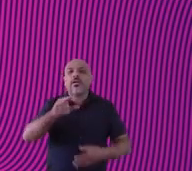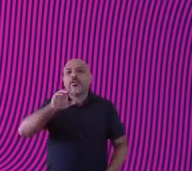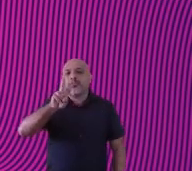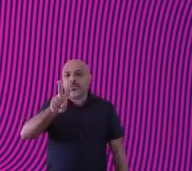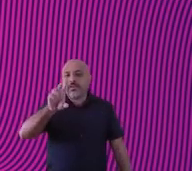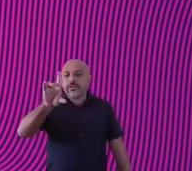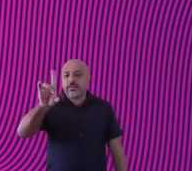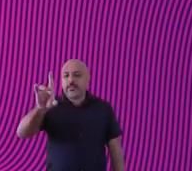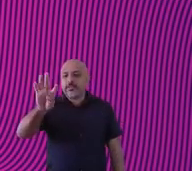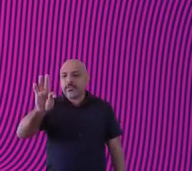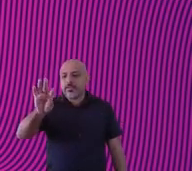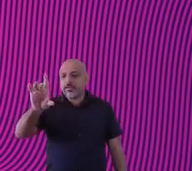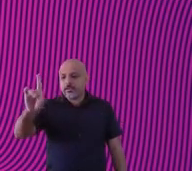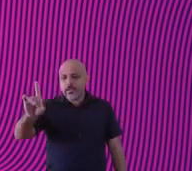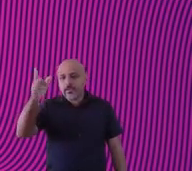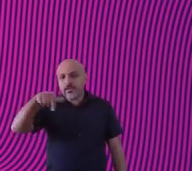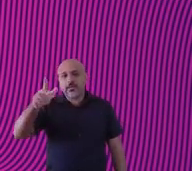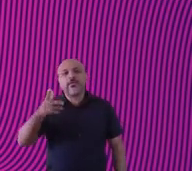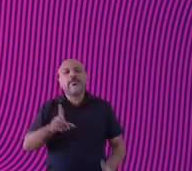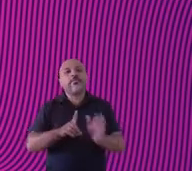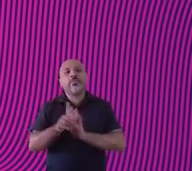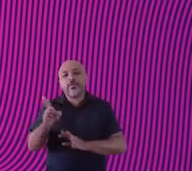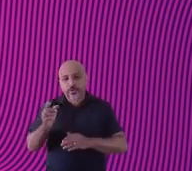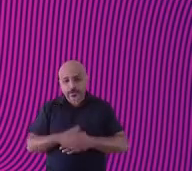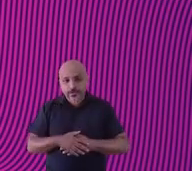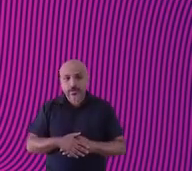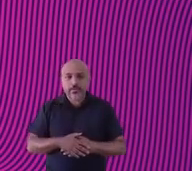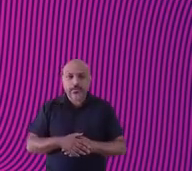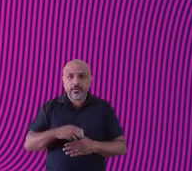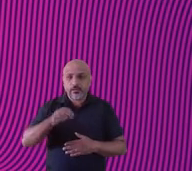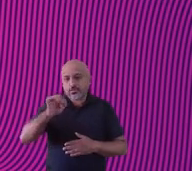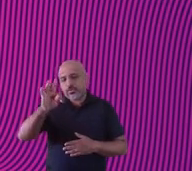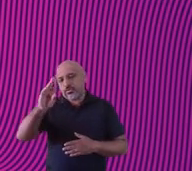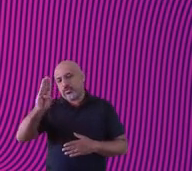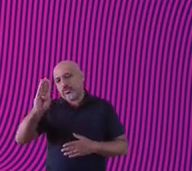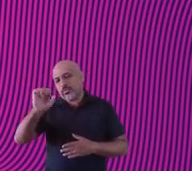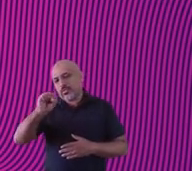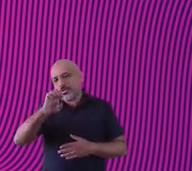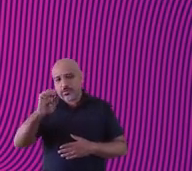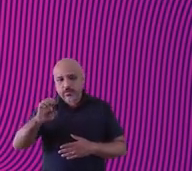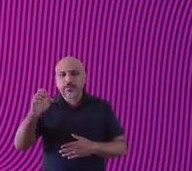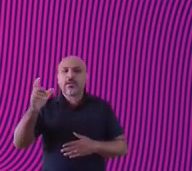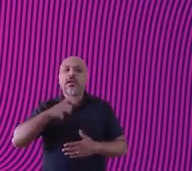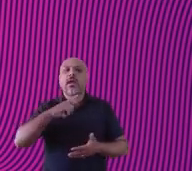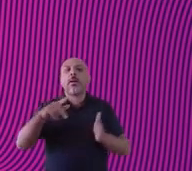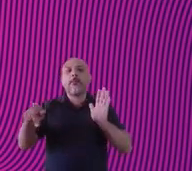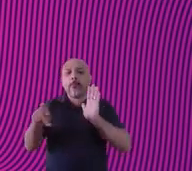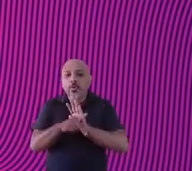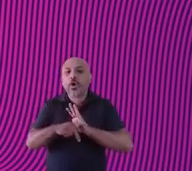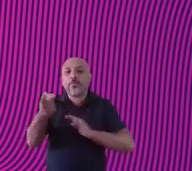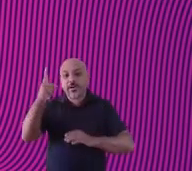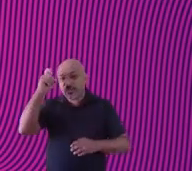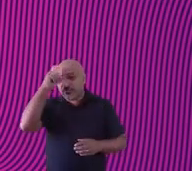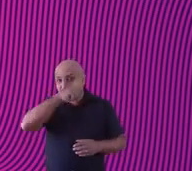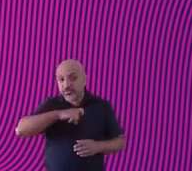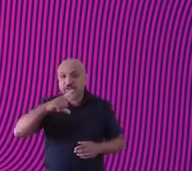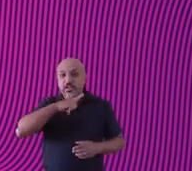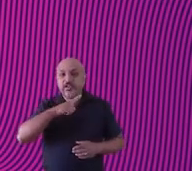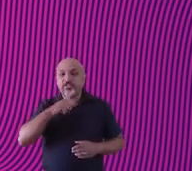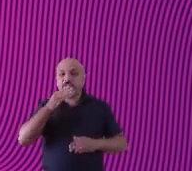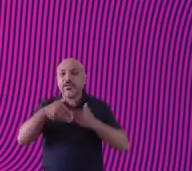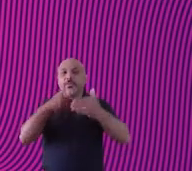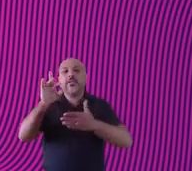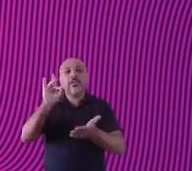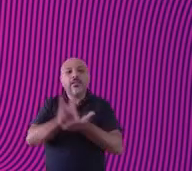é a tolerabilidade da talidomida é neuropatia trombose a própria dificuldade de obtenção